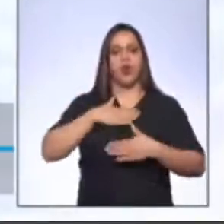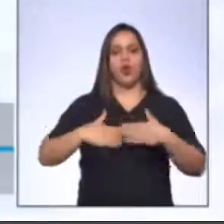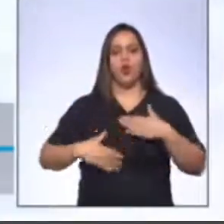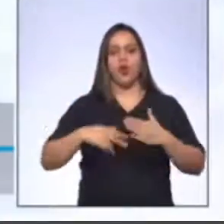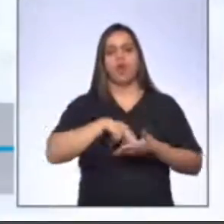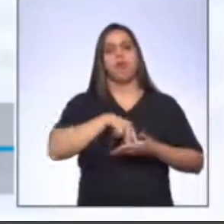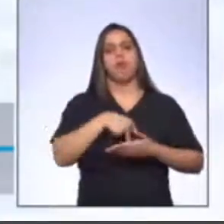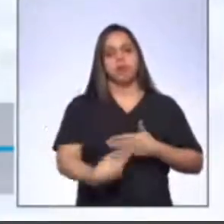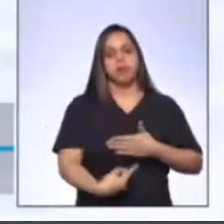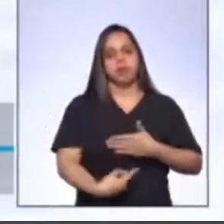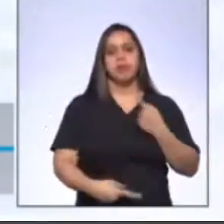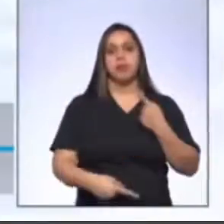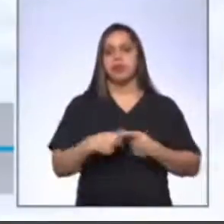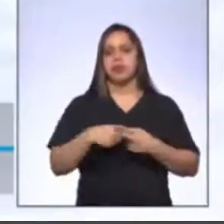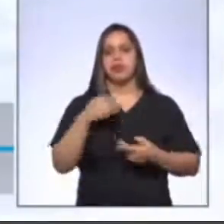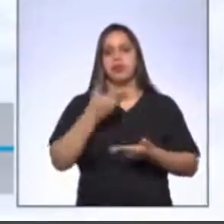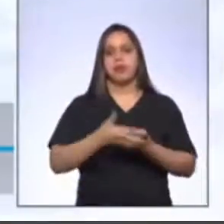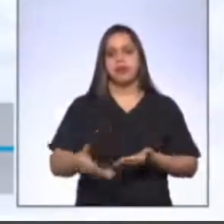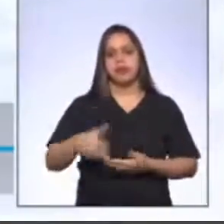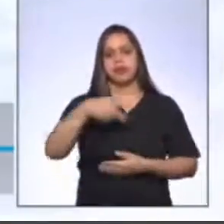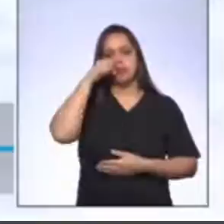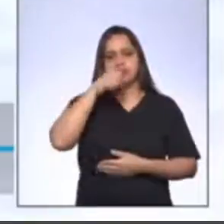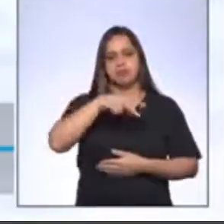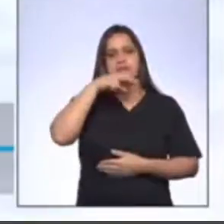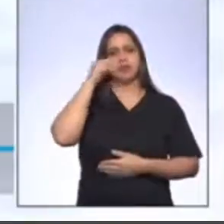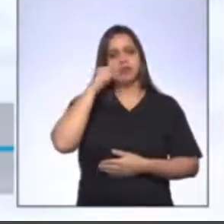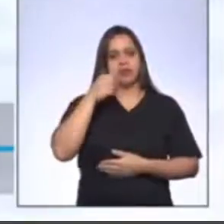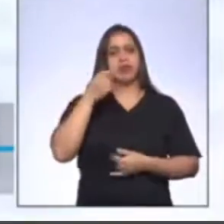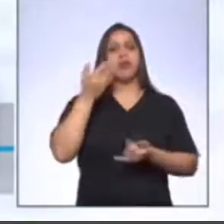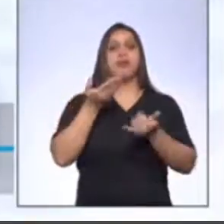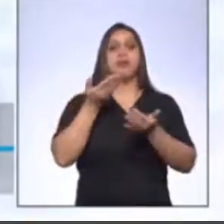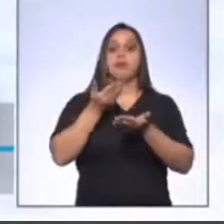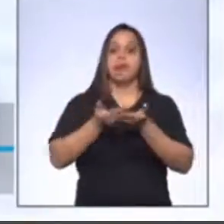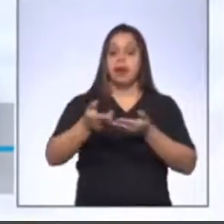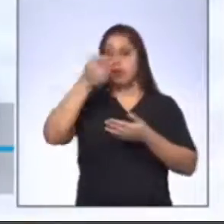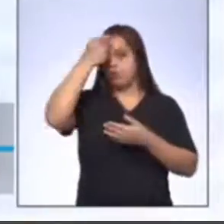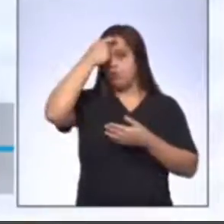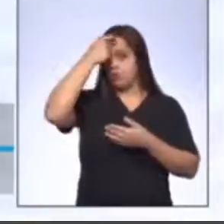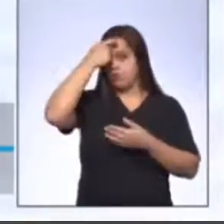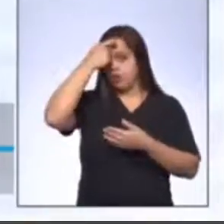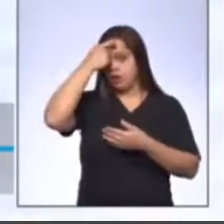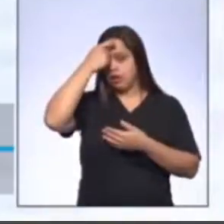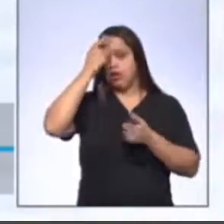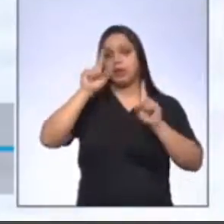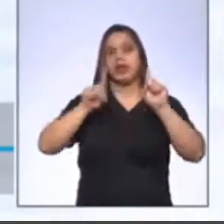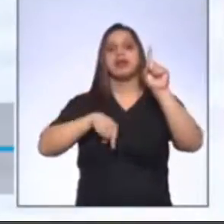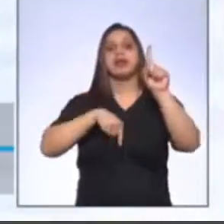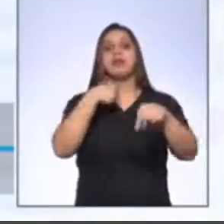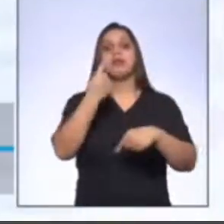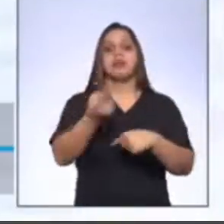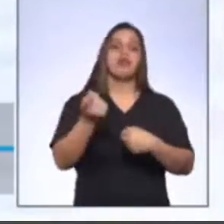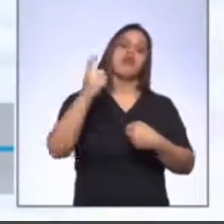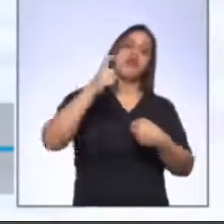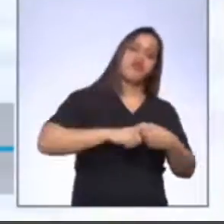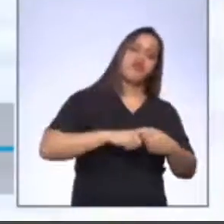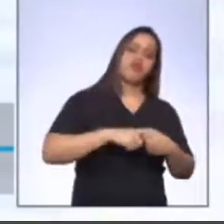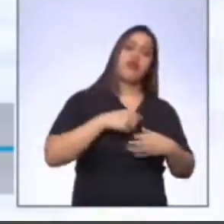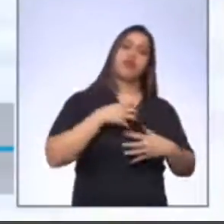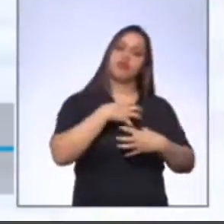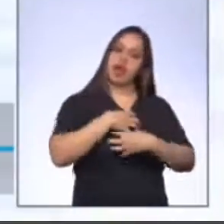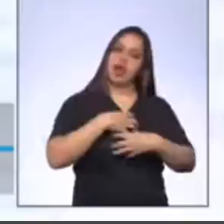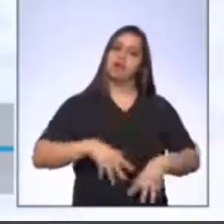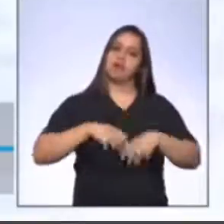está demais tá perdendo muito oxigênio então você perde a consciência para o corpo poder voltar ao ritmo normal da respiração